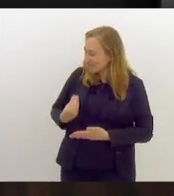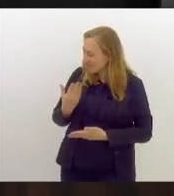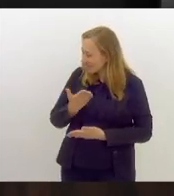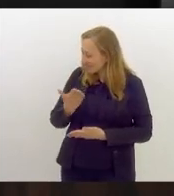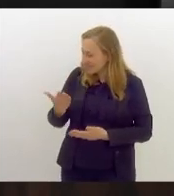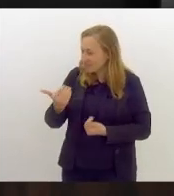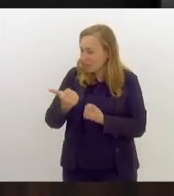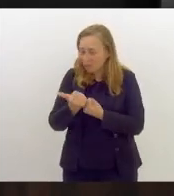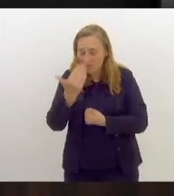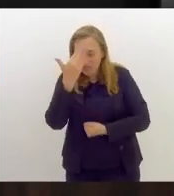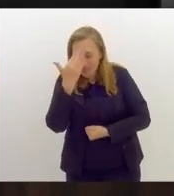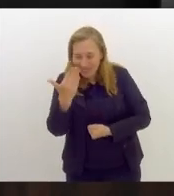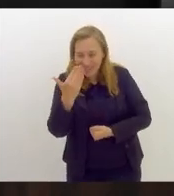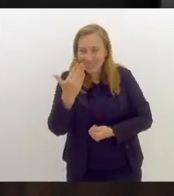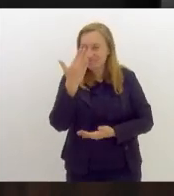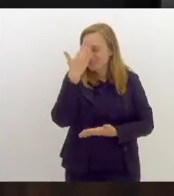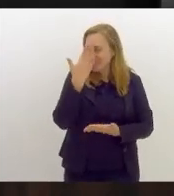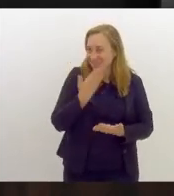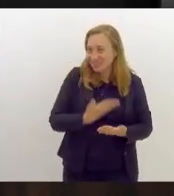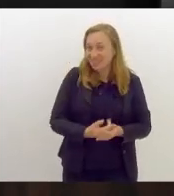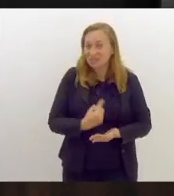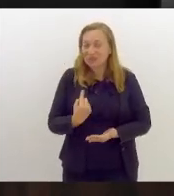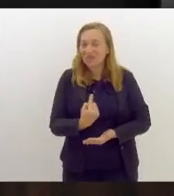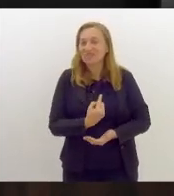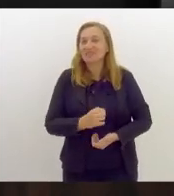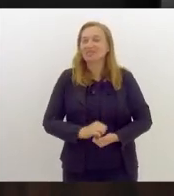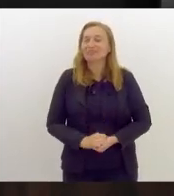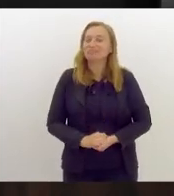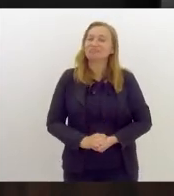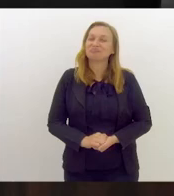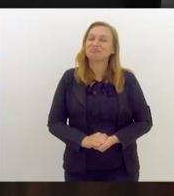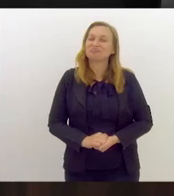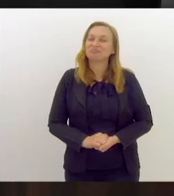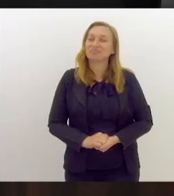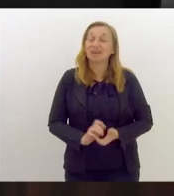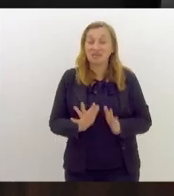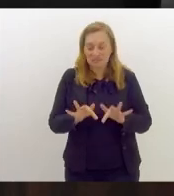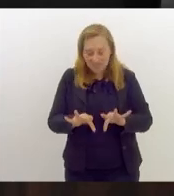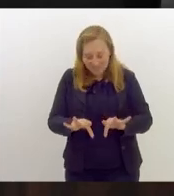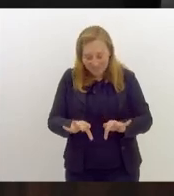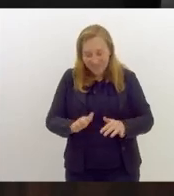pelo apoio obrigado pela confiança e finalizando